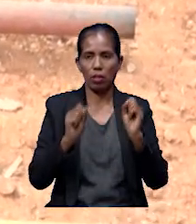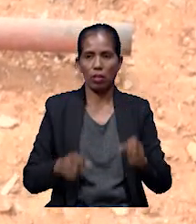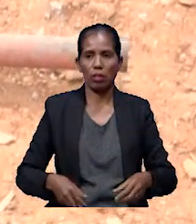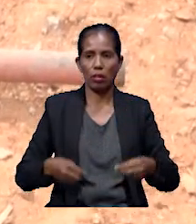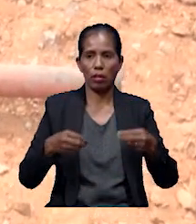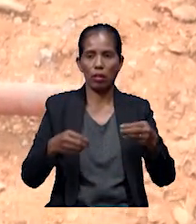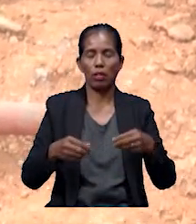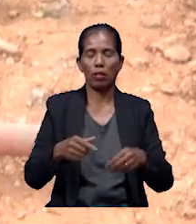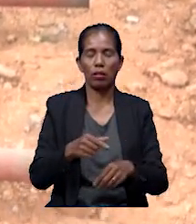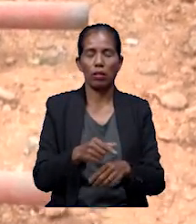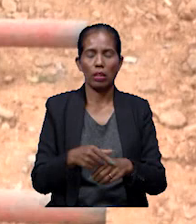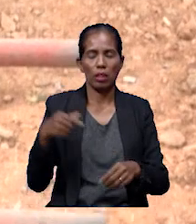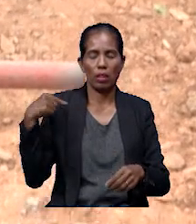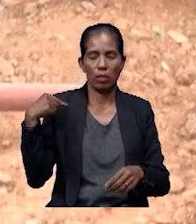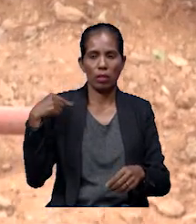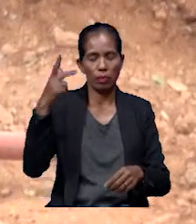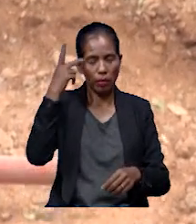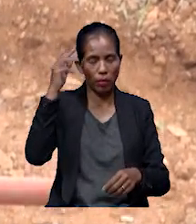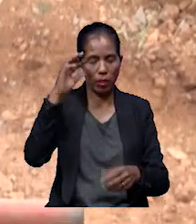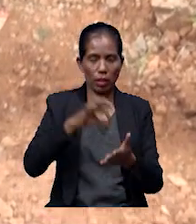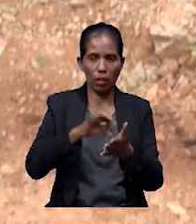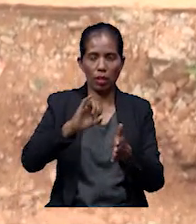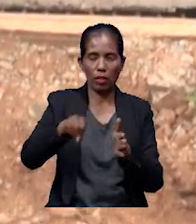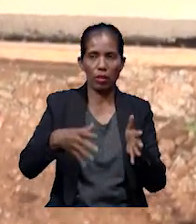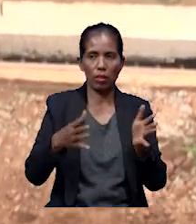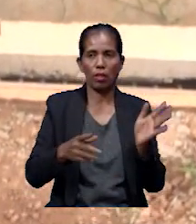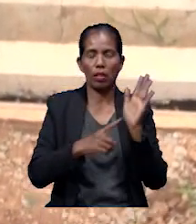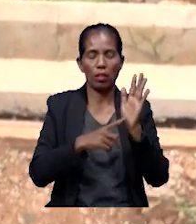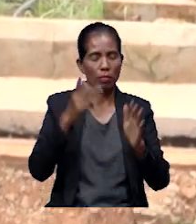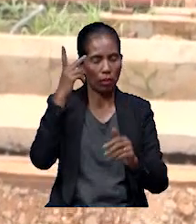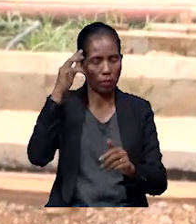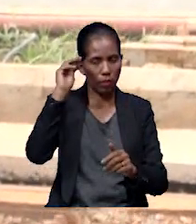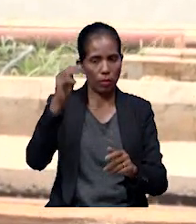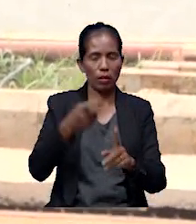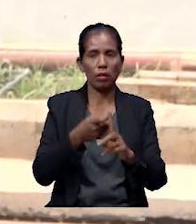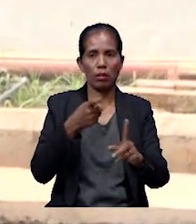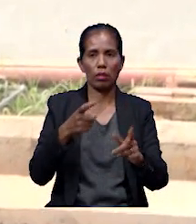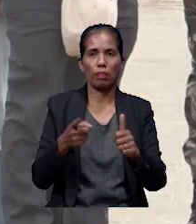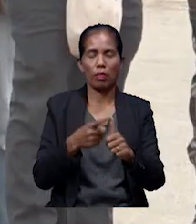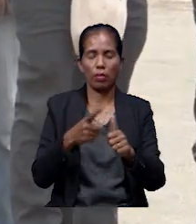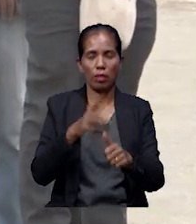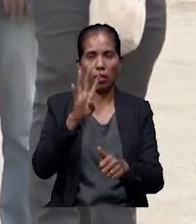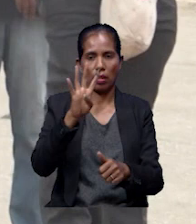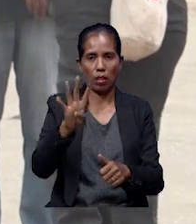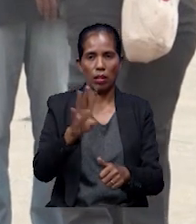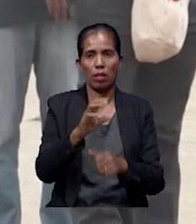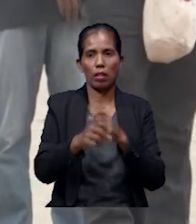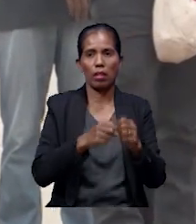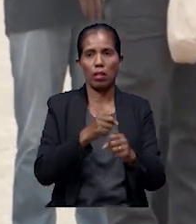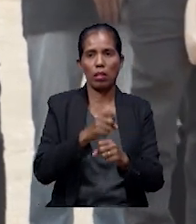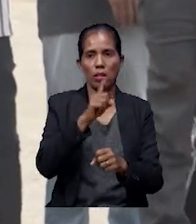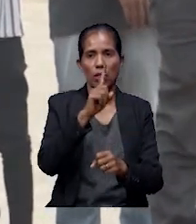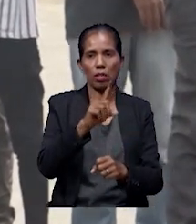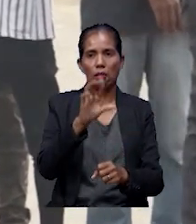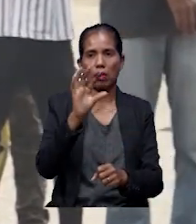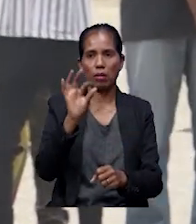interno, gabinete primeiro-ministro, a Kerek Jornal, a Klaken primeiro-ministro, Nian, Rússia edição da Hulu Todahat, e a Tine Ring Rua Sia, to Ring